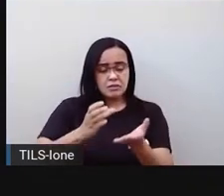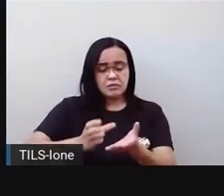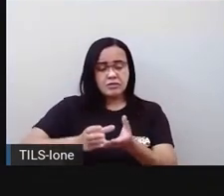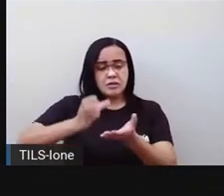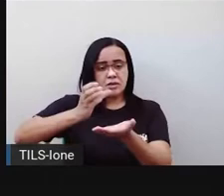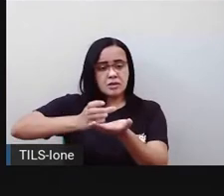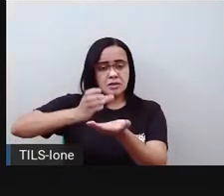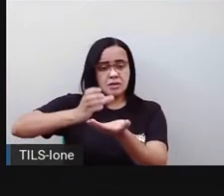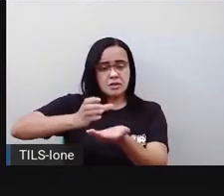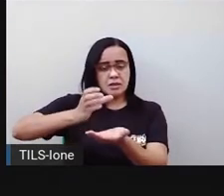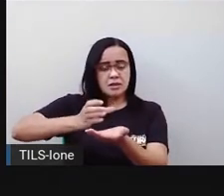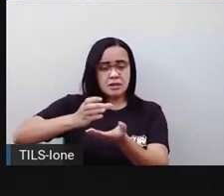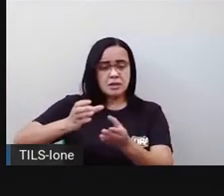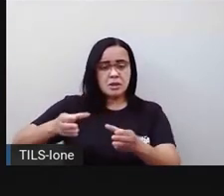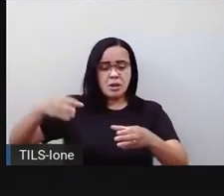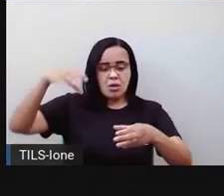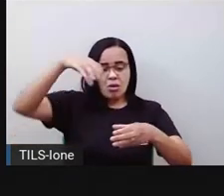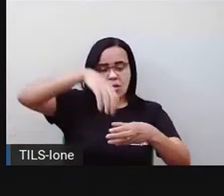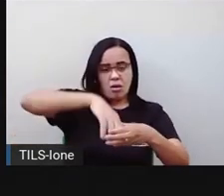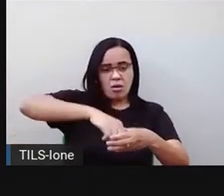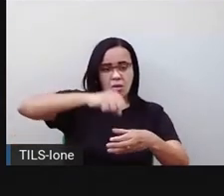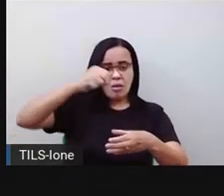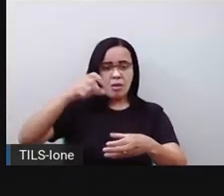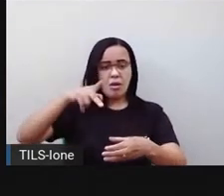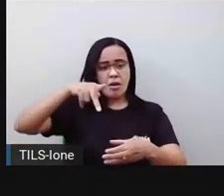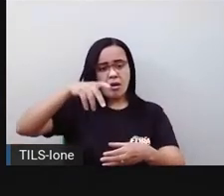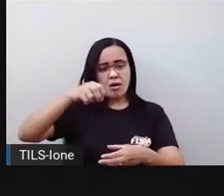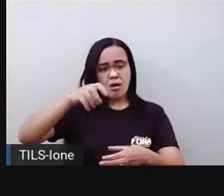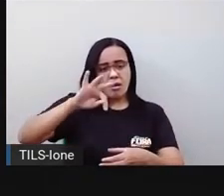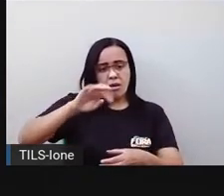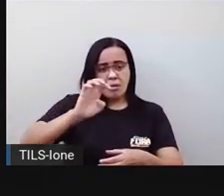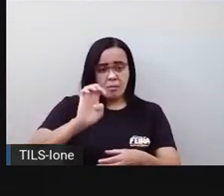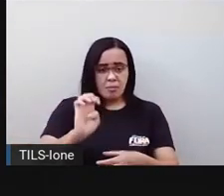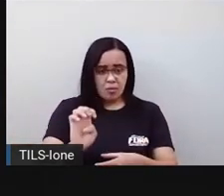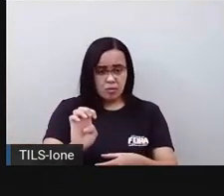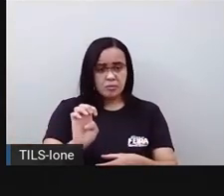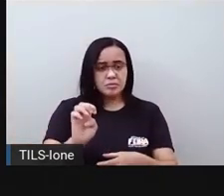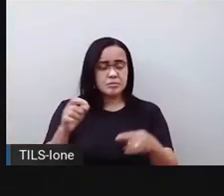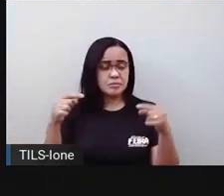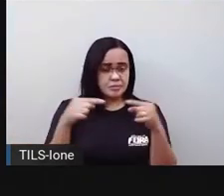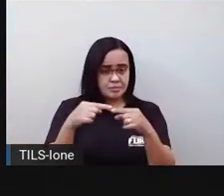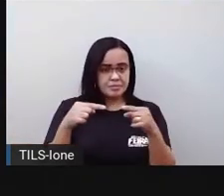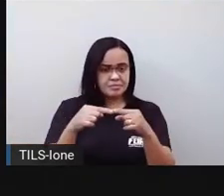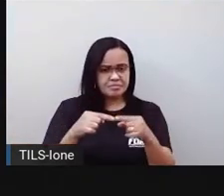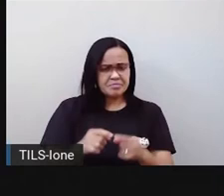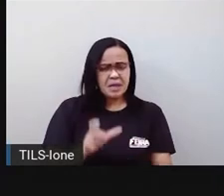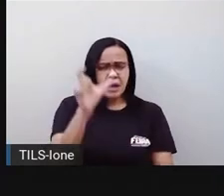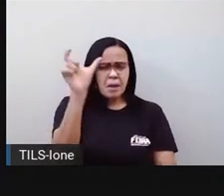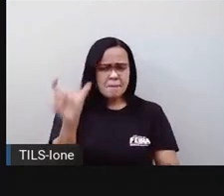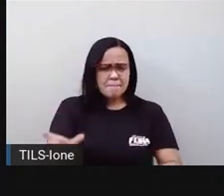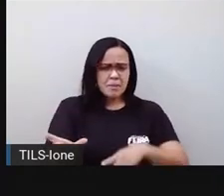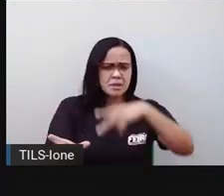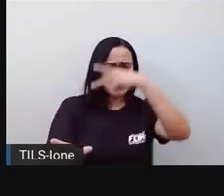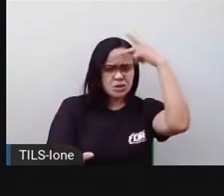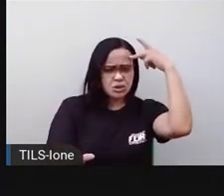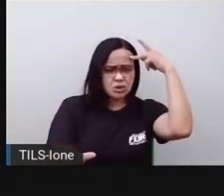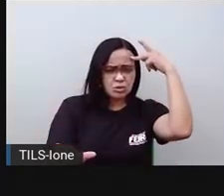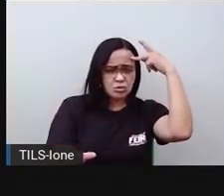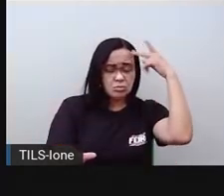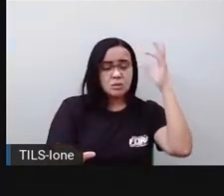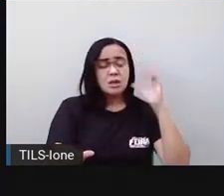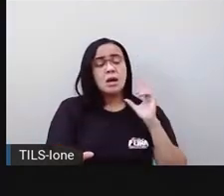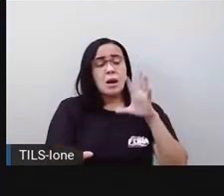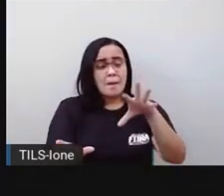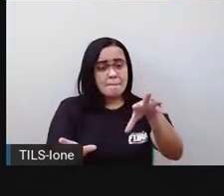o biscoito do pote de biscoito? Quem você acha que pode ter pegado um biscoito do pote